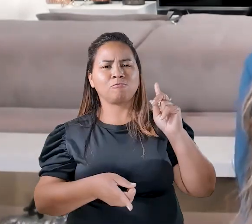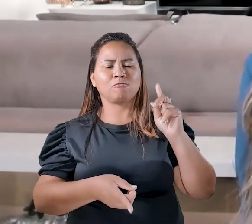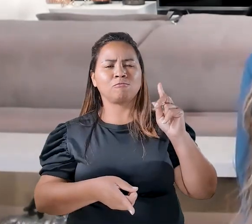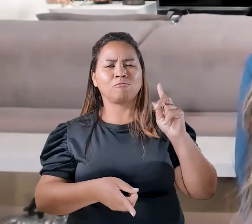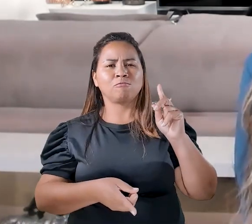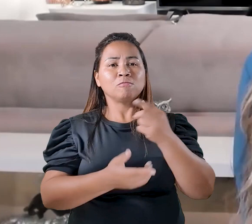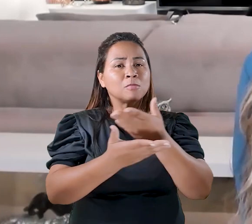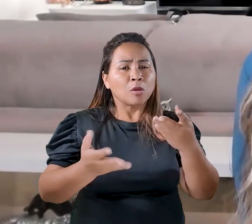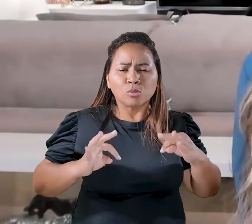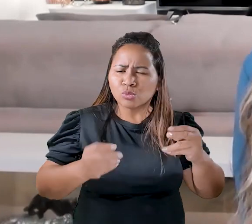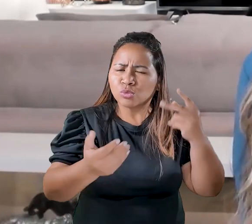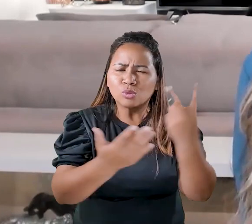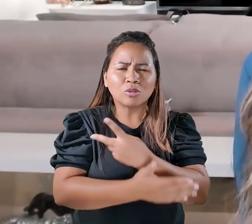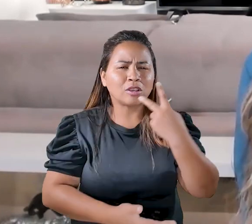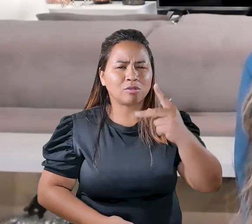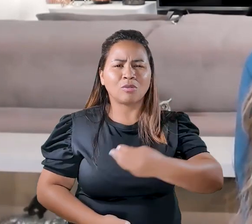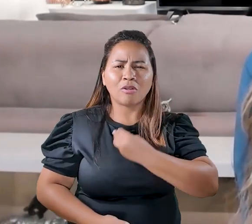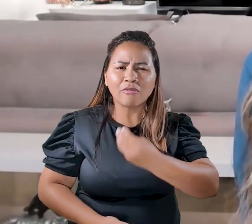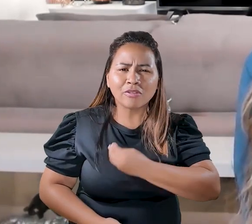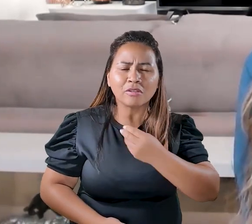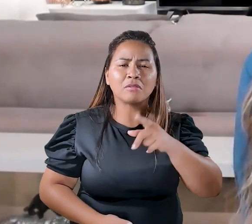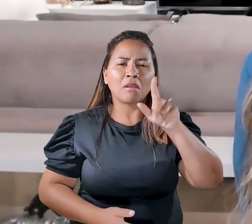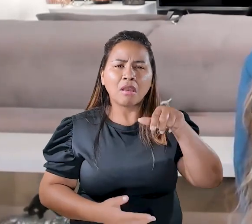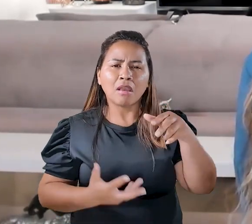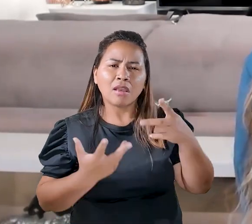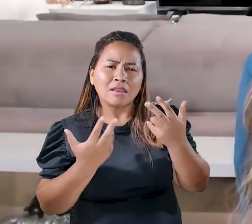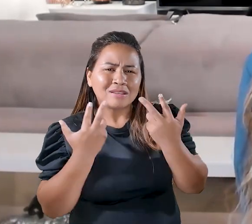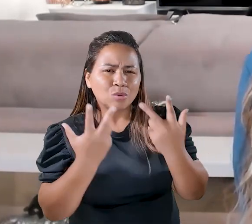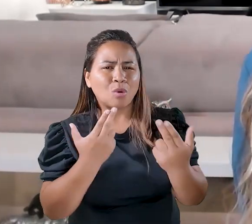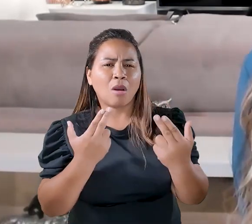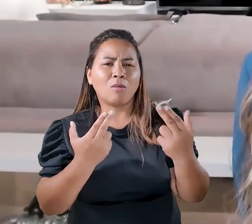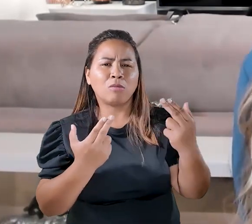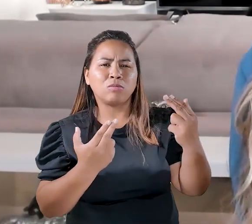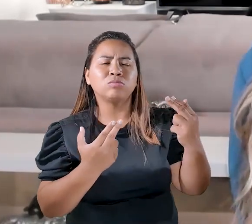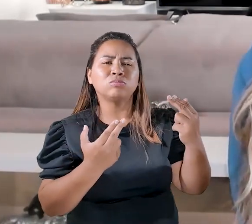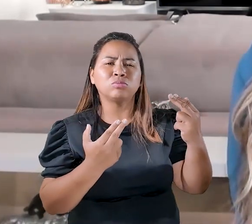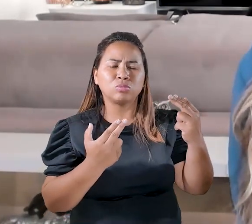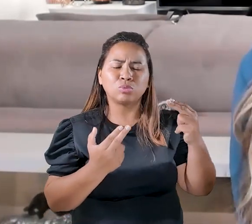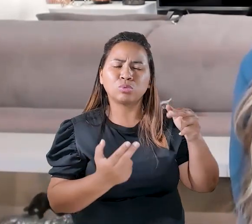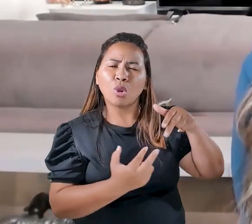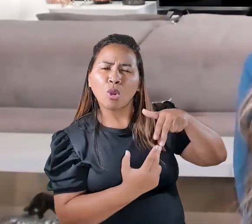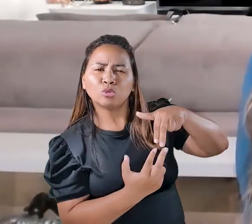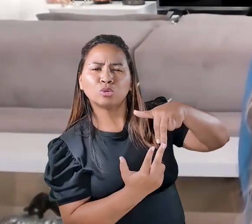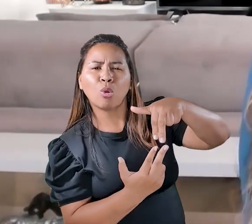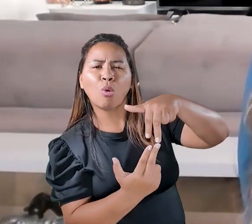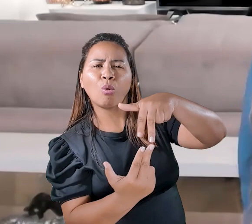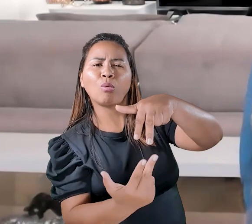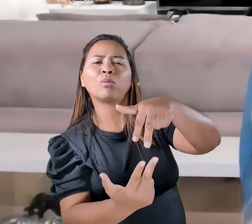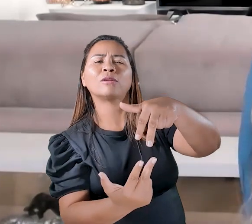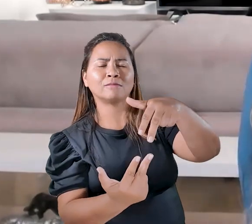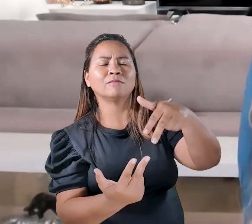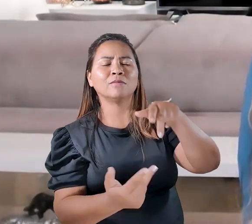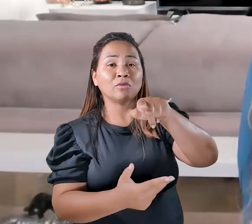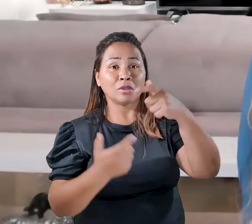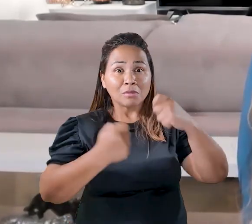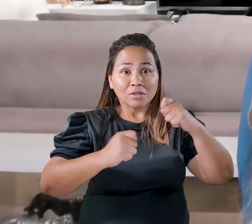luz. Mas para isso você tem que ter uma mente vencedora. Você tem que tomar decisões que mudem a tua